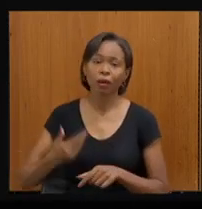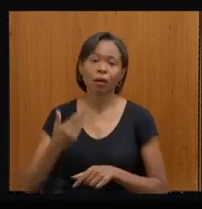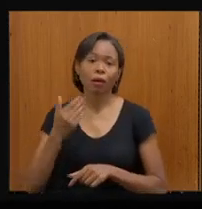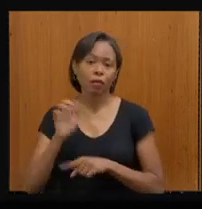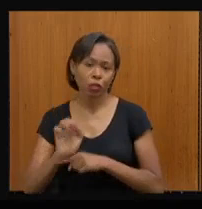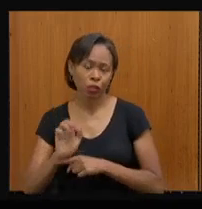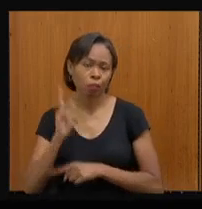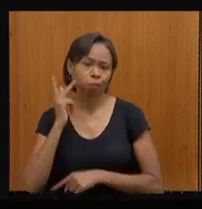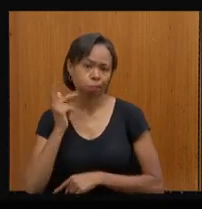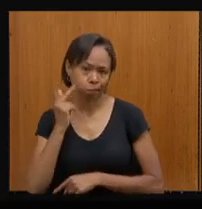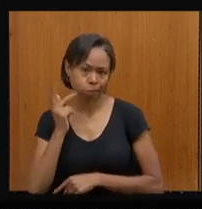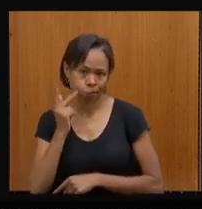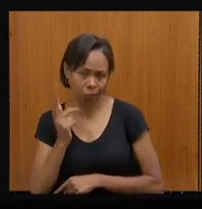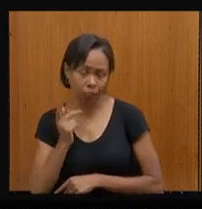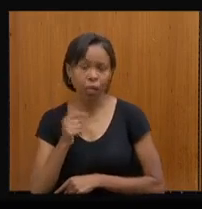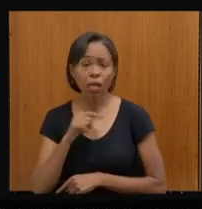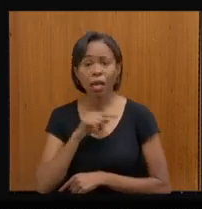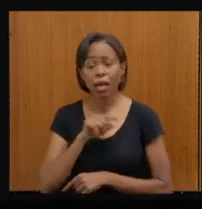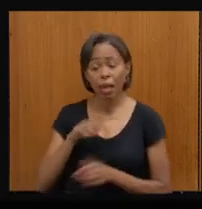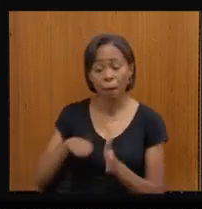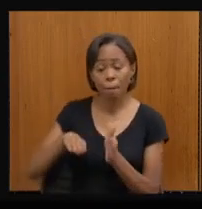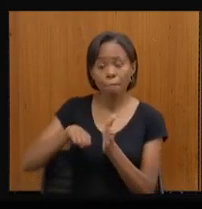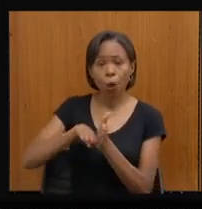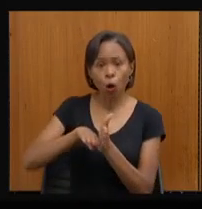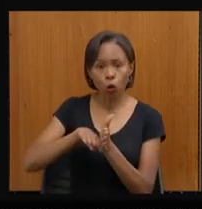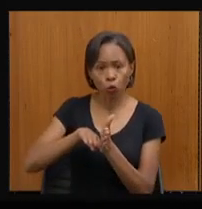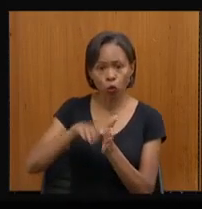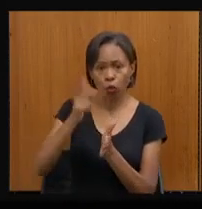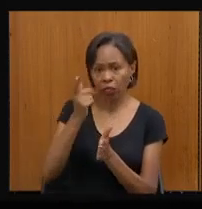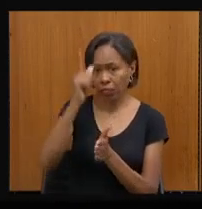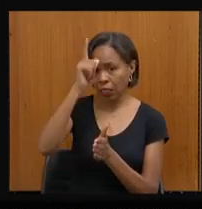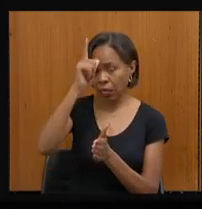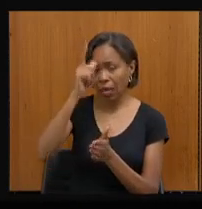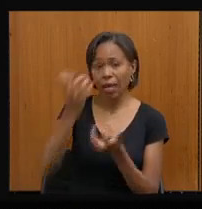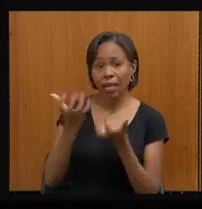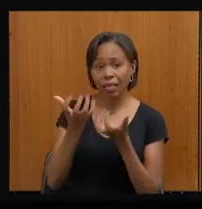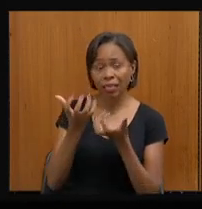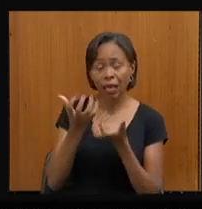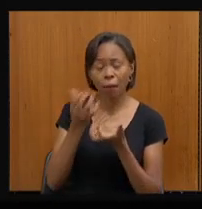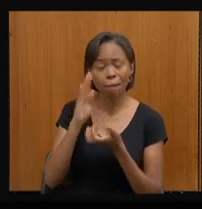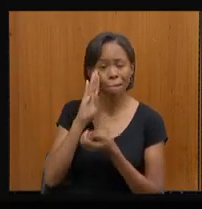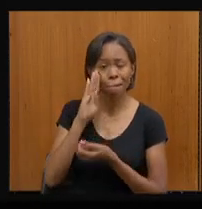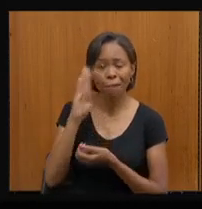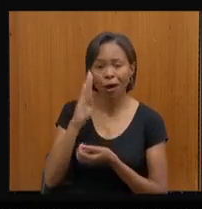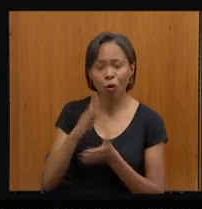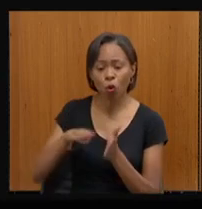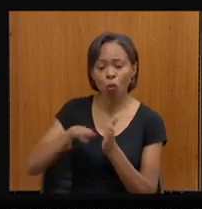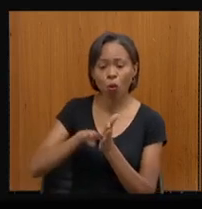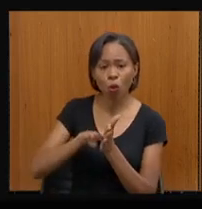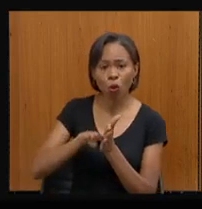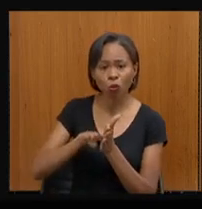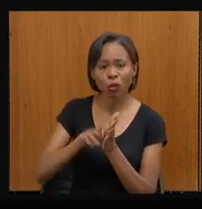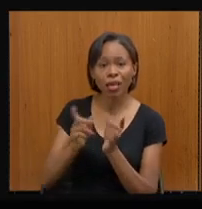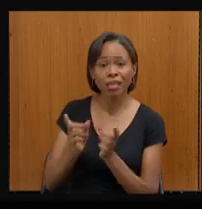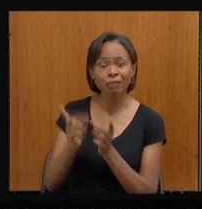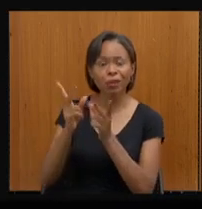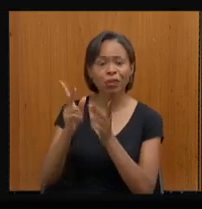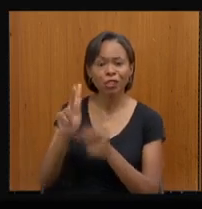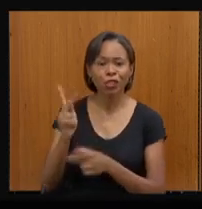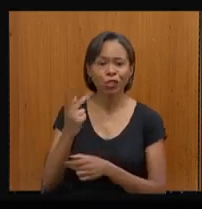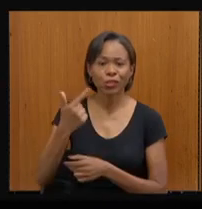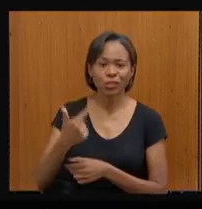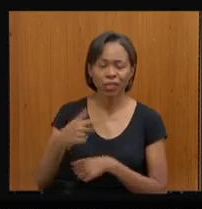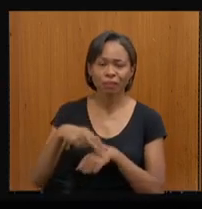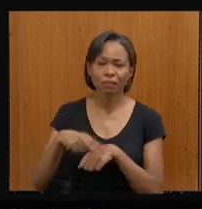alternante que a se transformar no principal corpo importador de hidrogênio verde da Europa pode